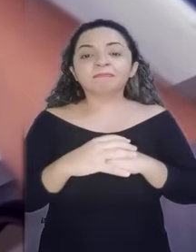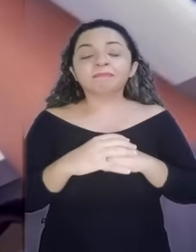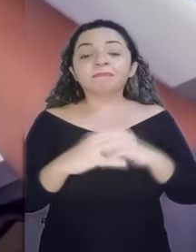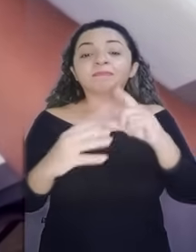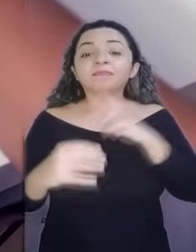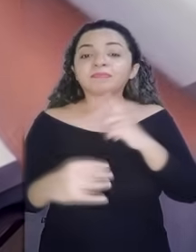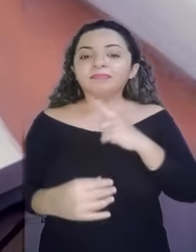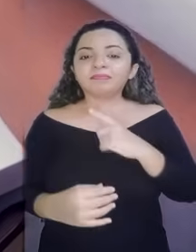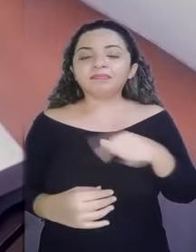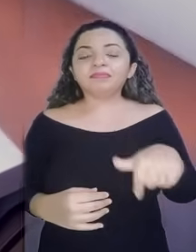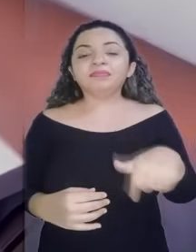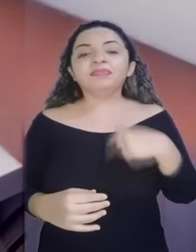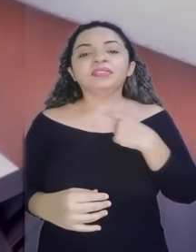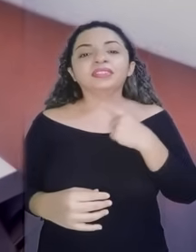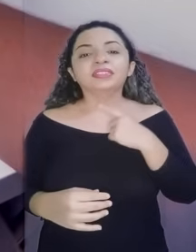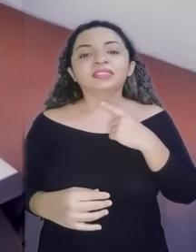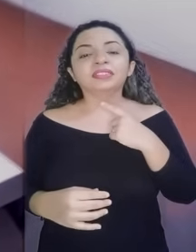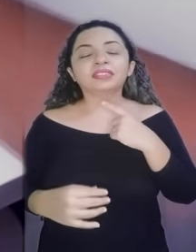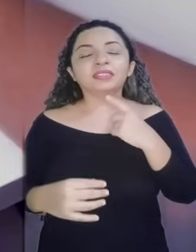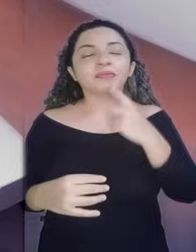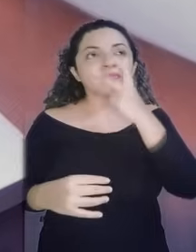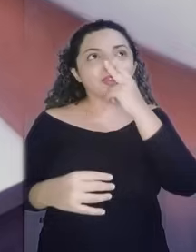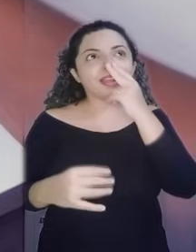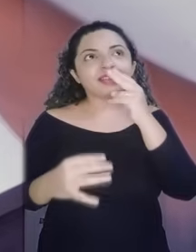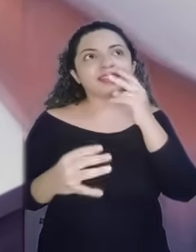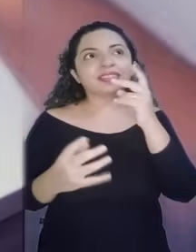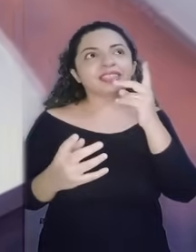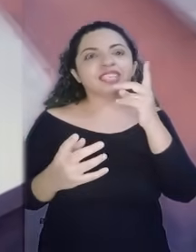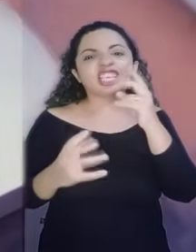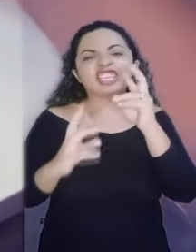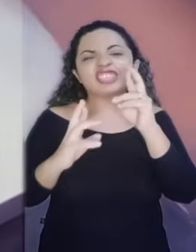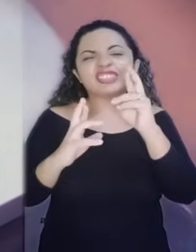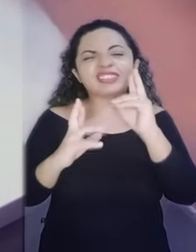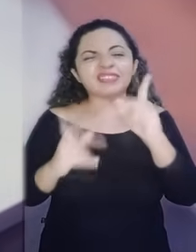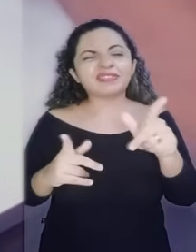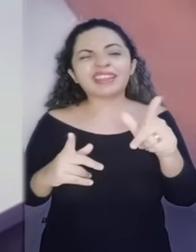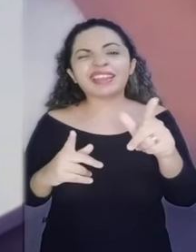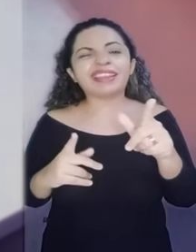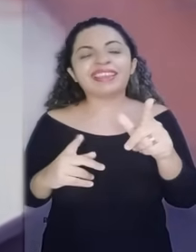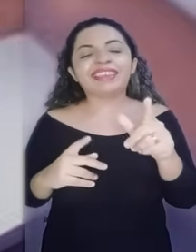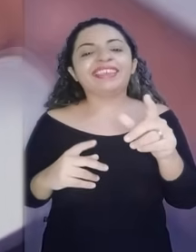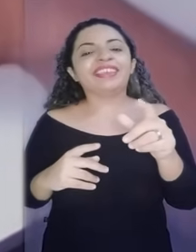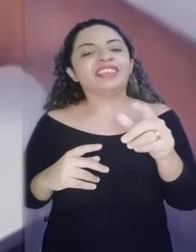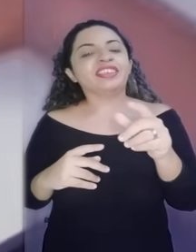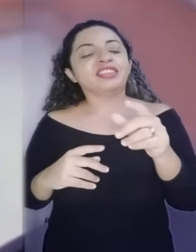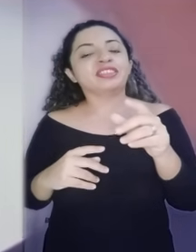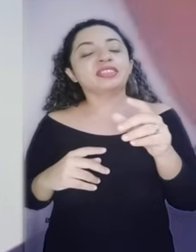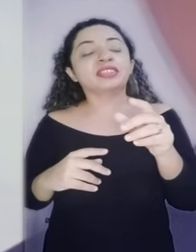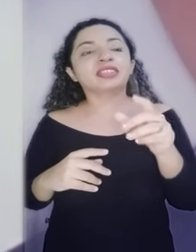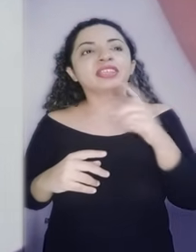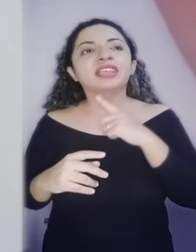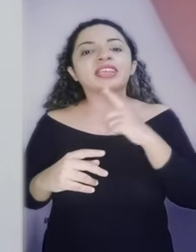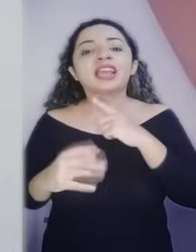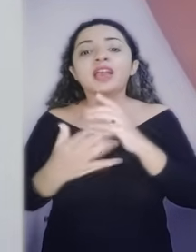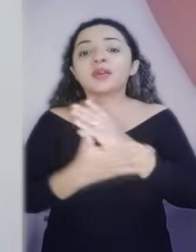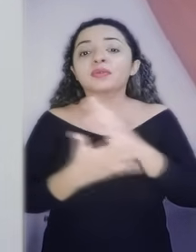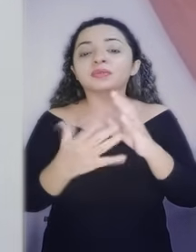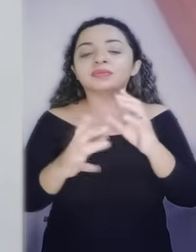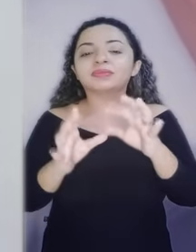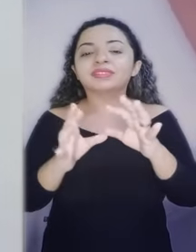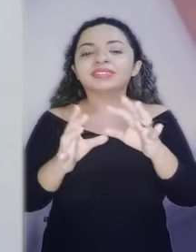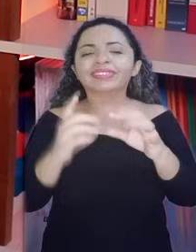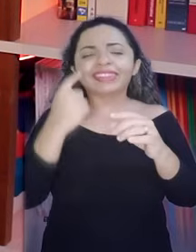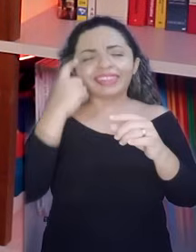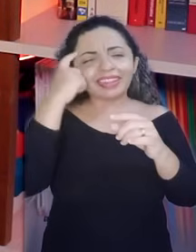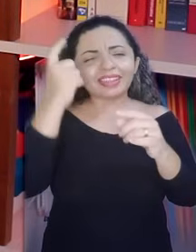grande distopia, ela não está muito distante de reportagens como essas produzidas pela DW Brasil, que inclusive eu vou deixar o link aqui para